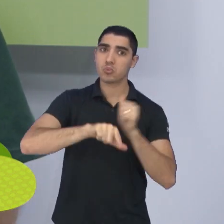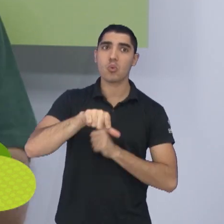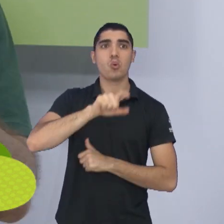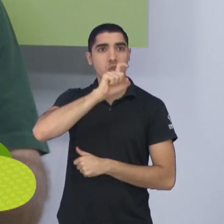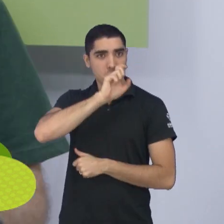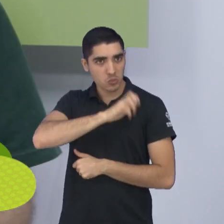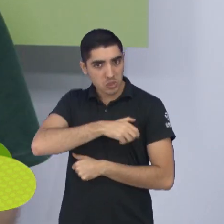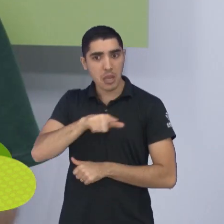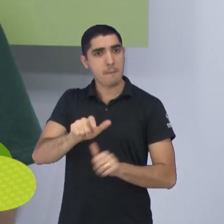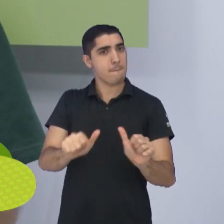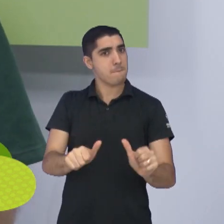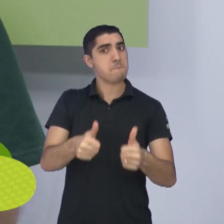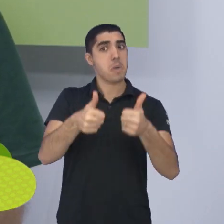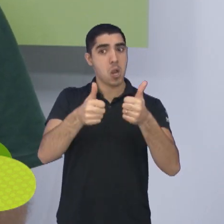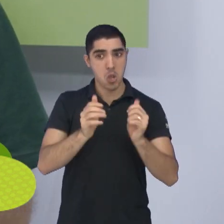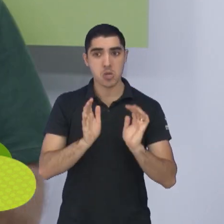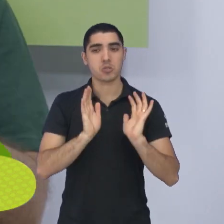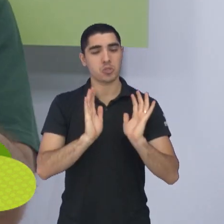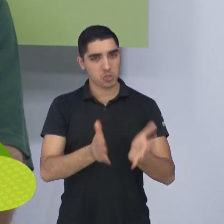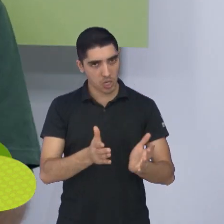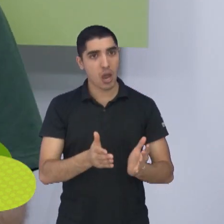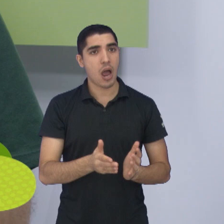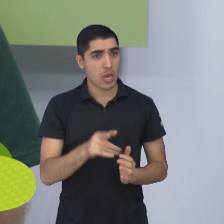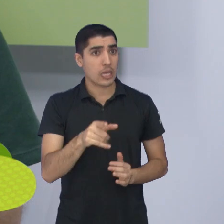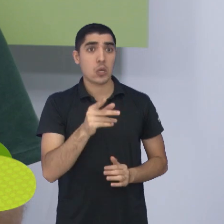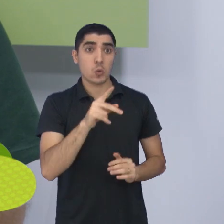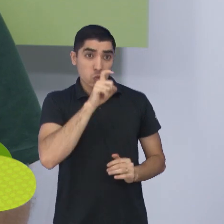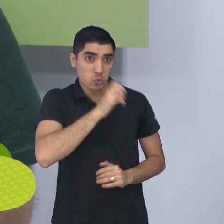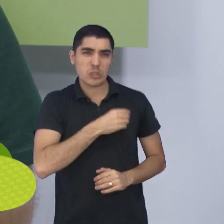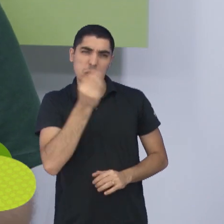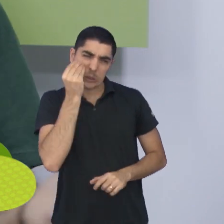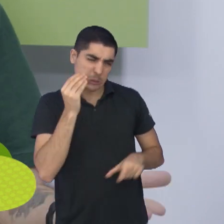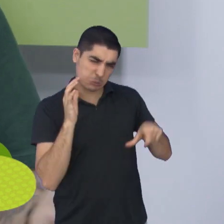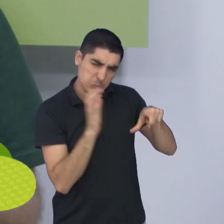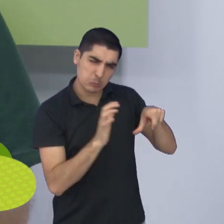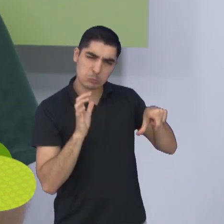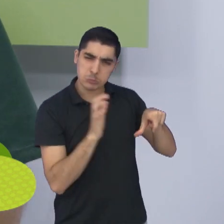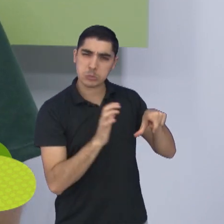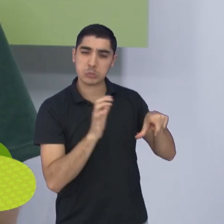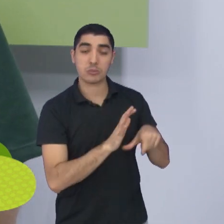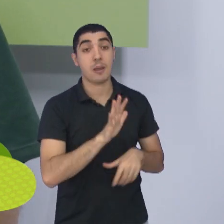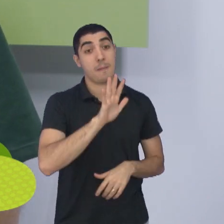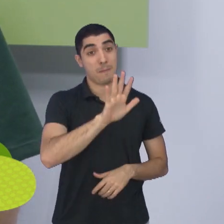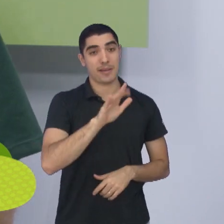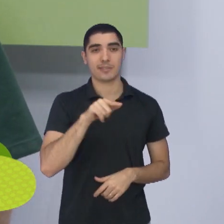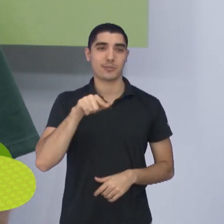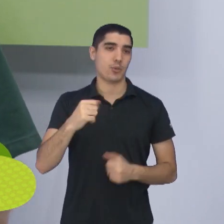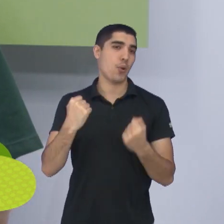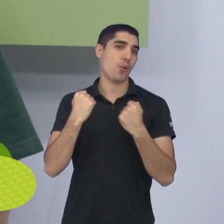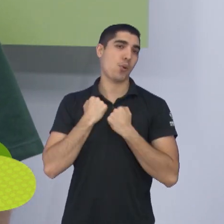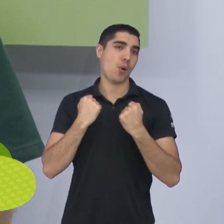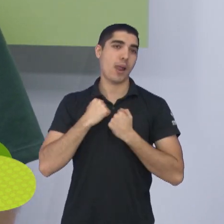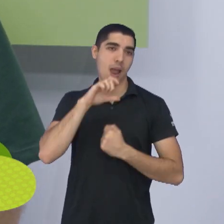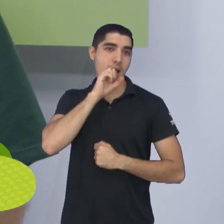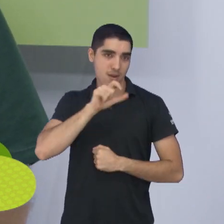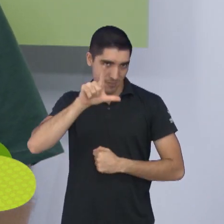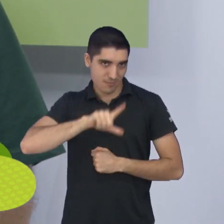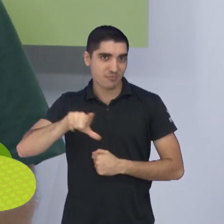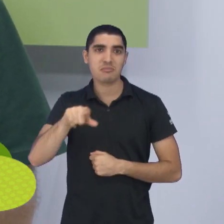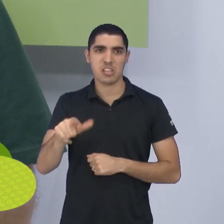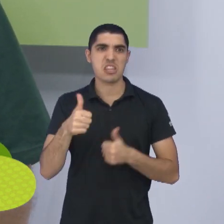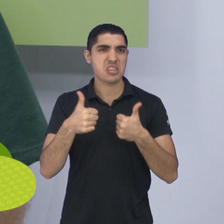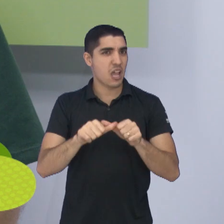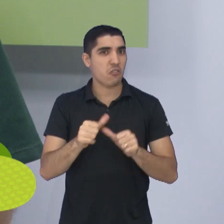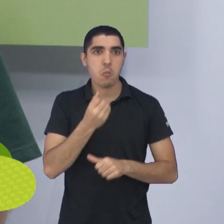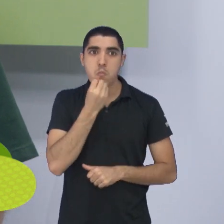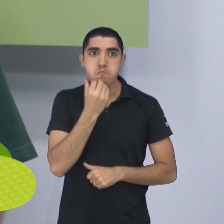José que propôs o jogo, atacou muito mais, só que do outro lado tinha o goleiro inspirado da Inter